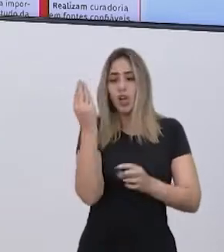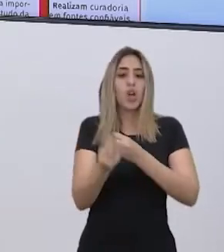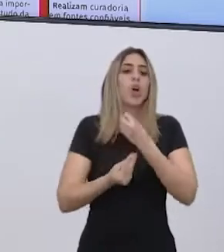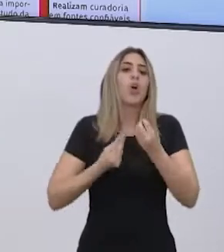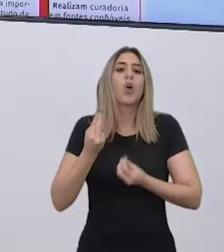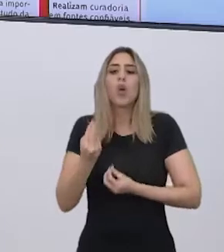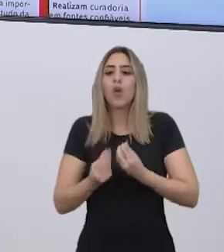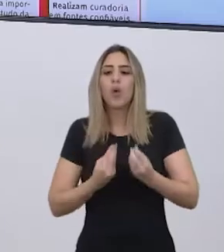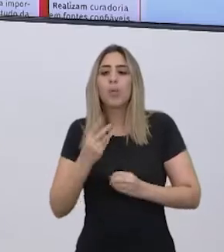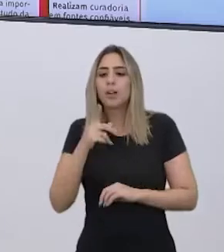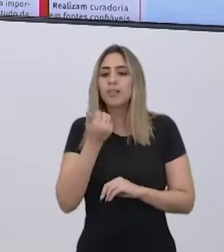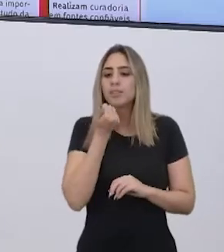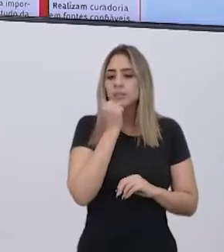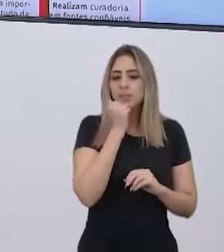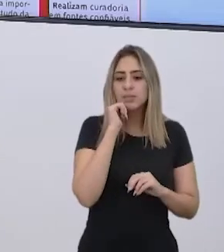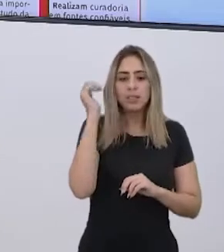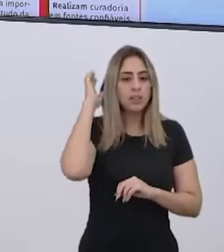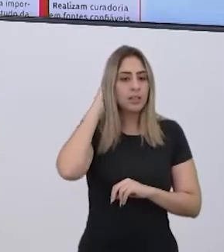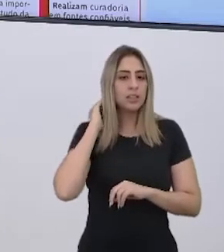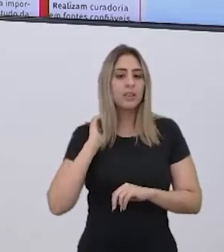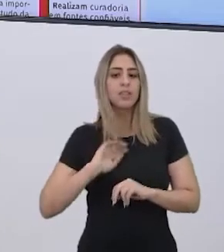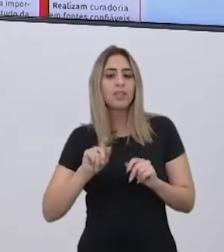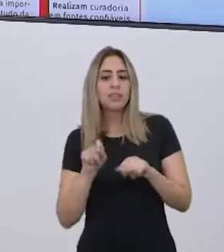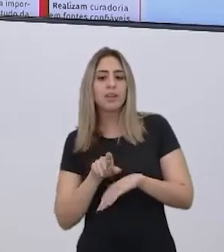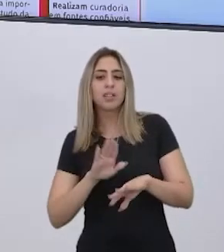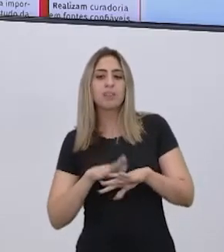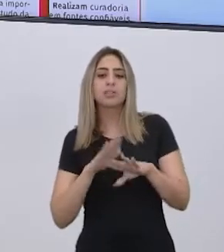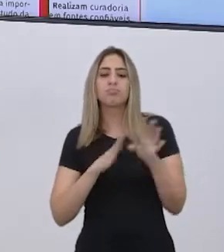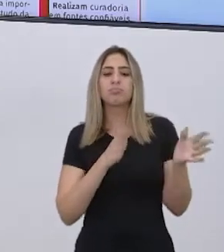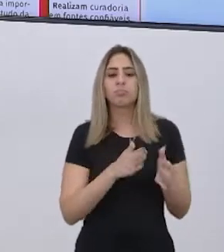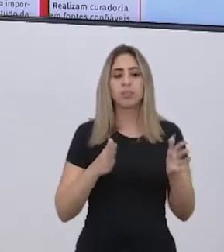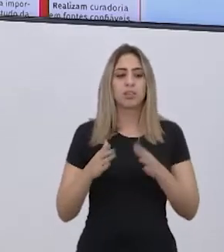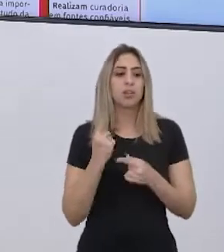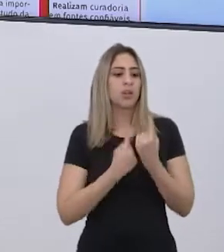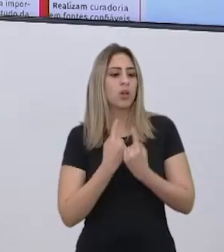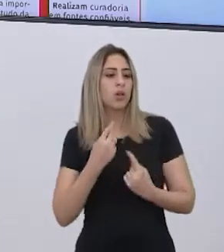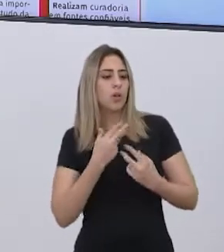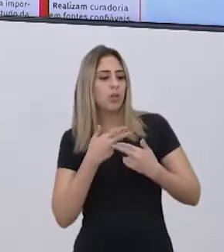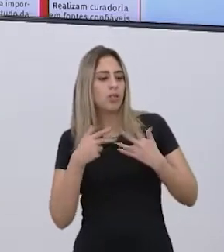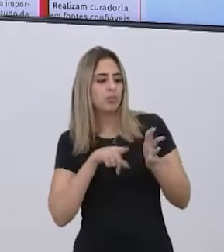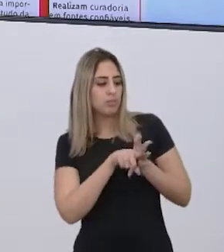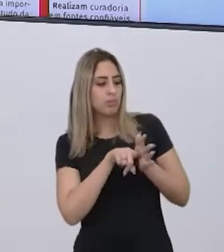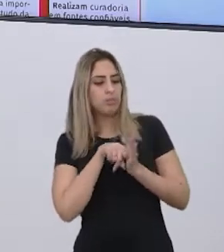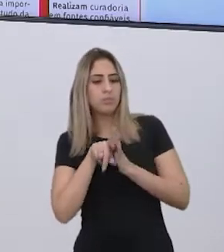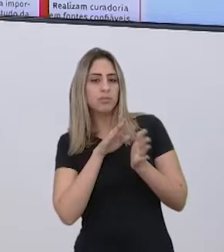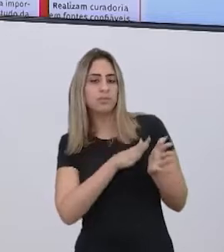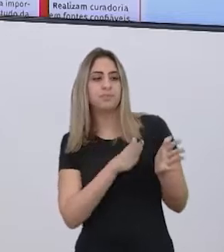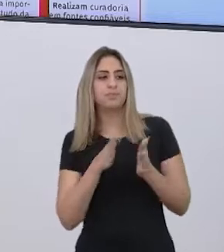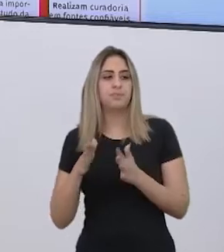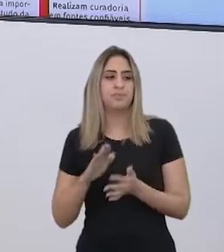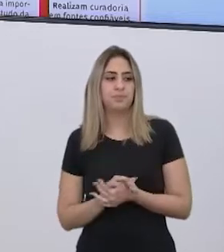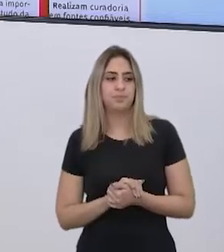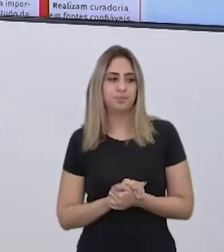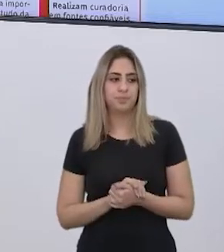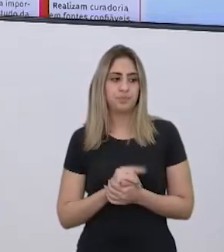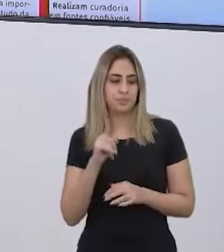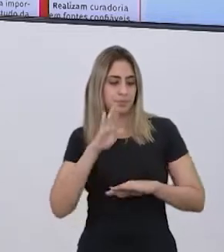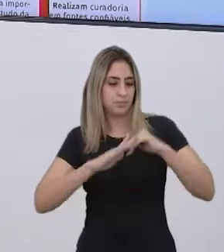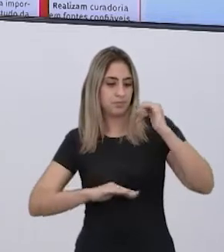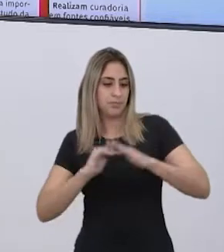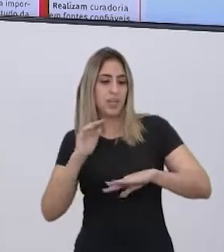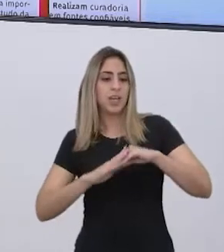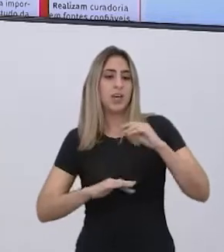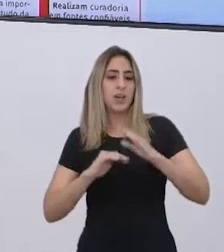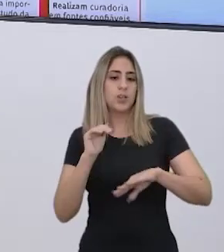como que a ciência estabelece esses processos, quais são os métodos, como ela analisa essa construção